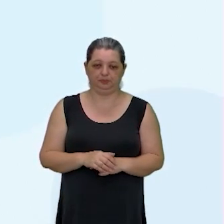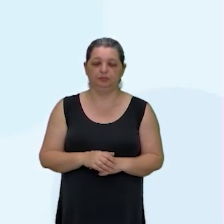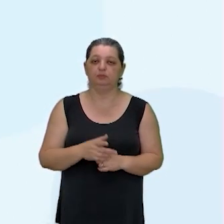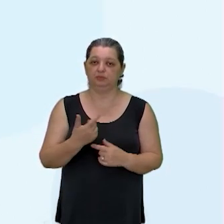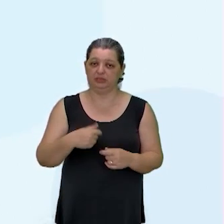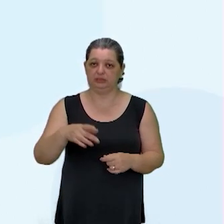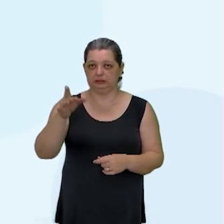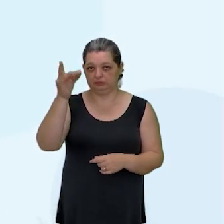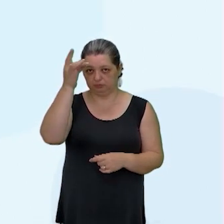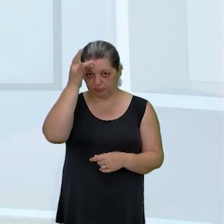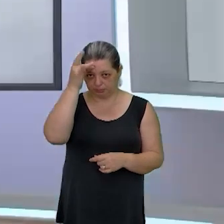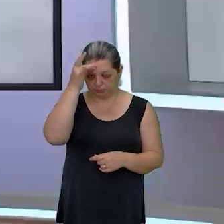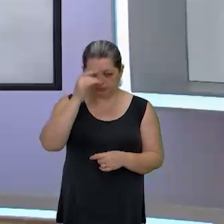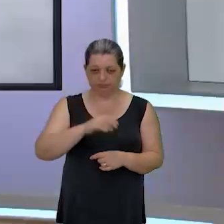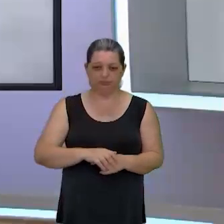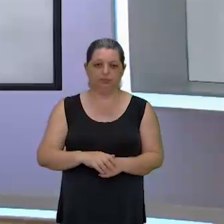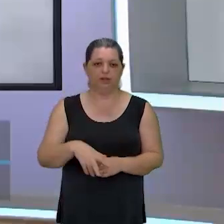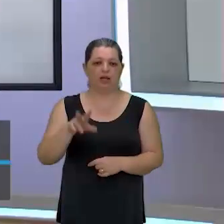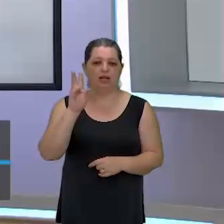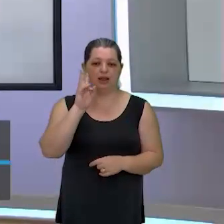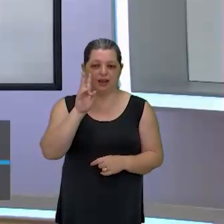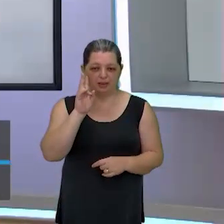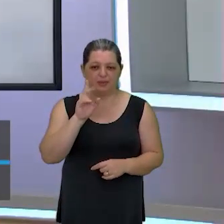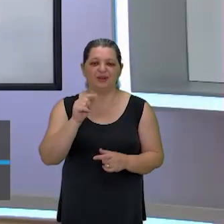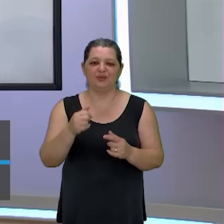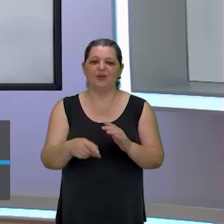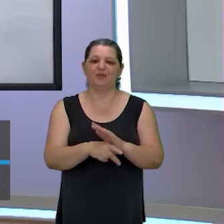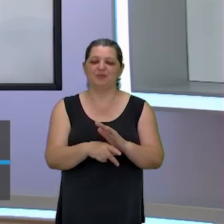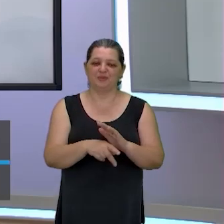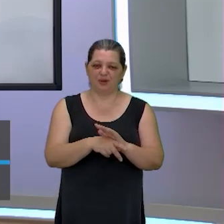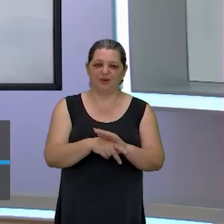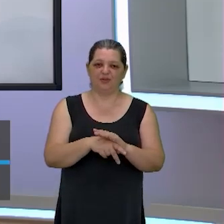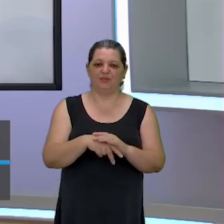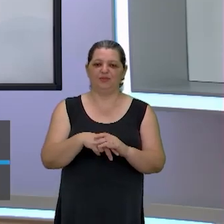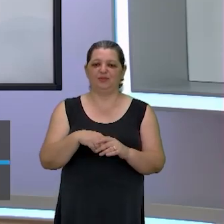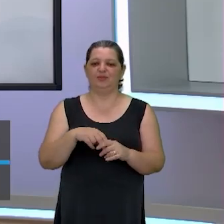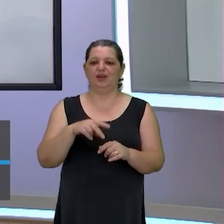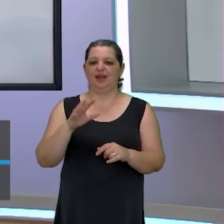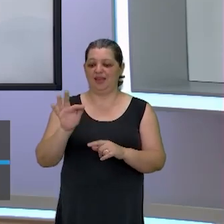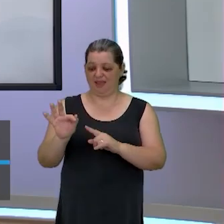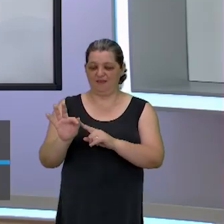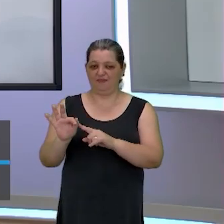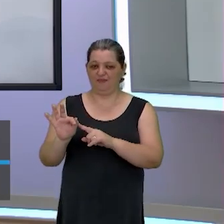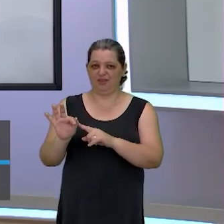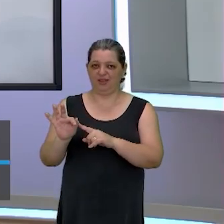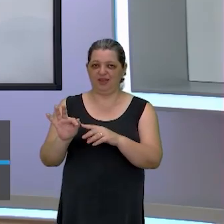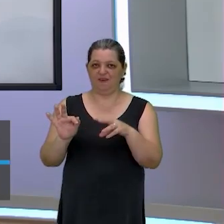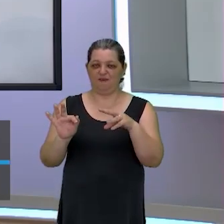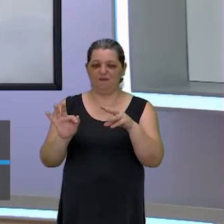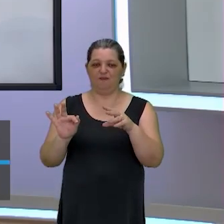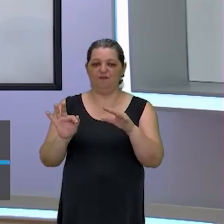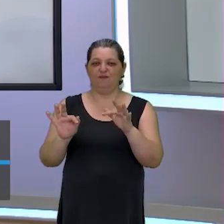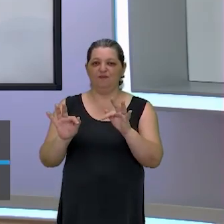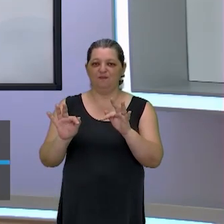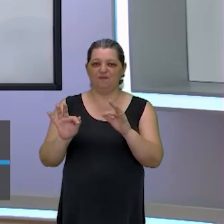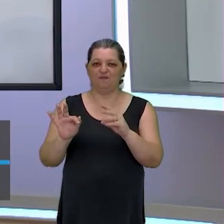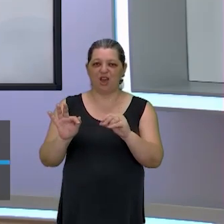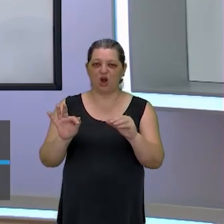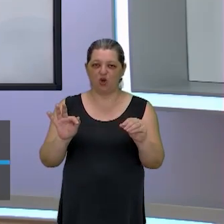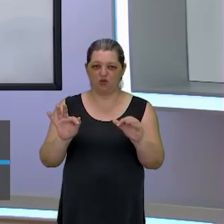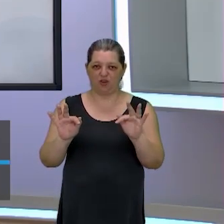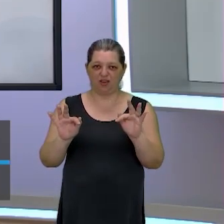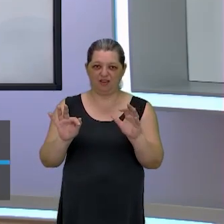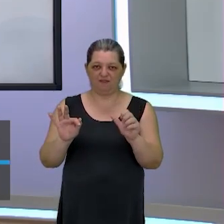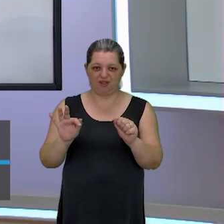lembrar vai lamber farofa lâmina f se é para o seu Gibi eu tenho que lembrar da